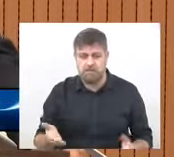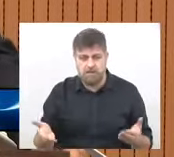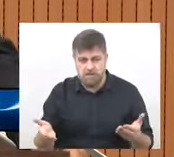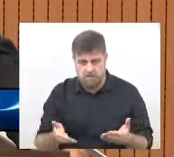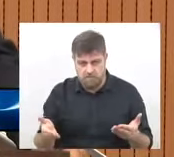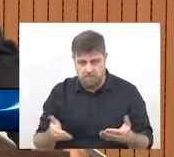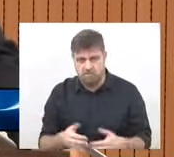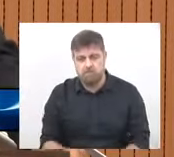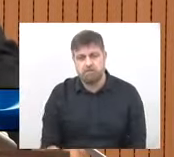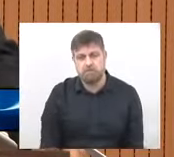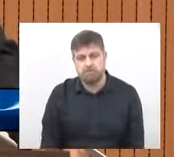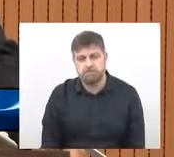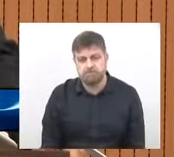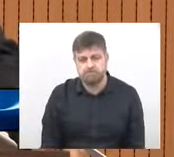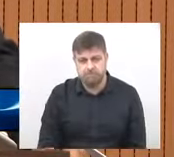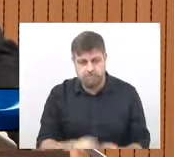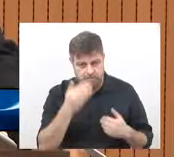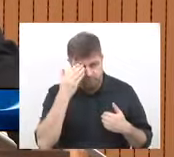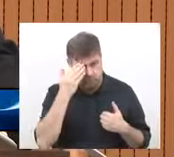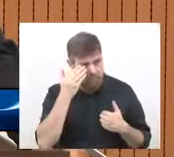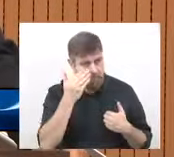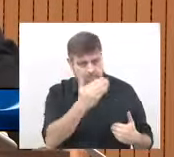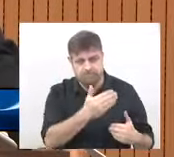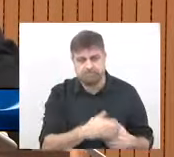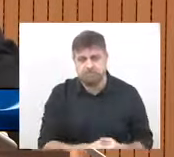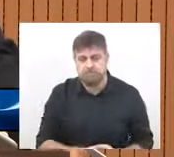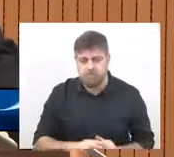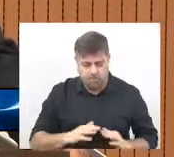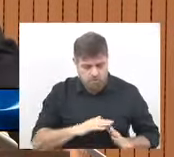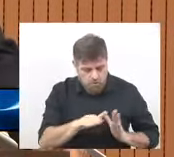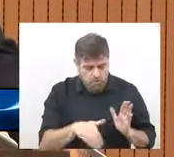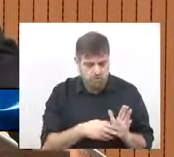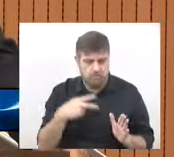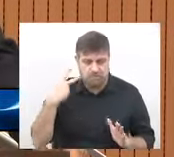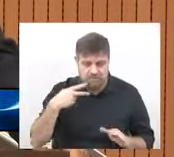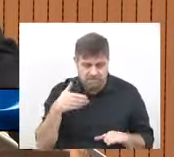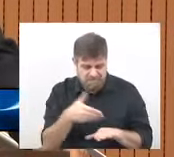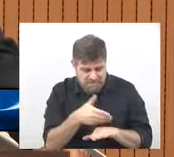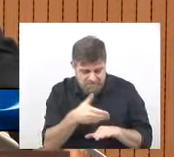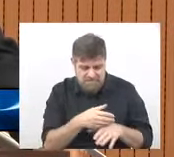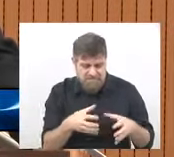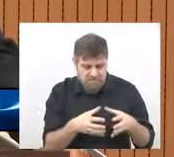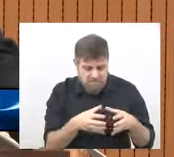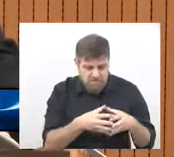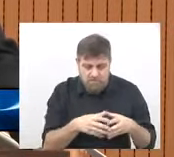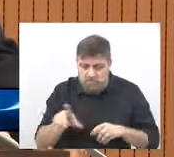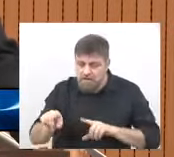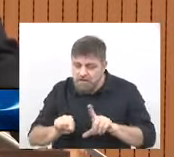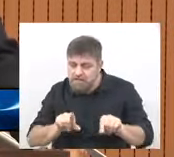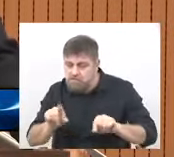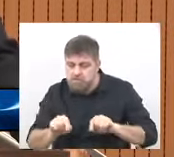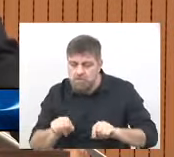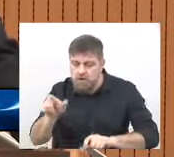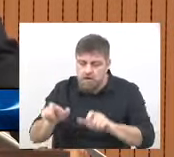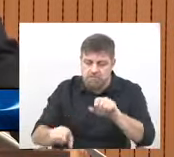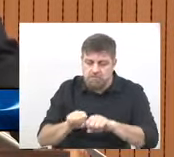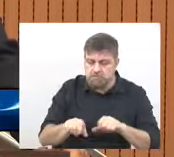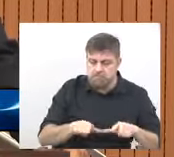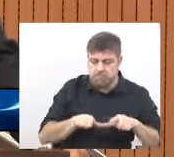oportunidade para agradecer todos os membros da Comissão Especial de Honraria,